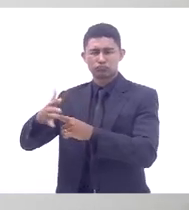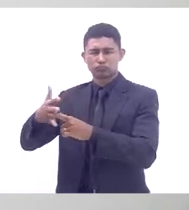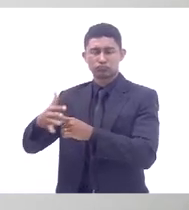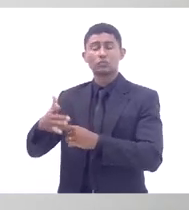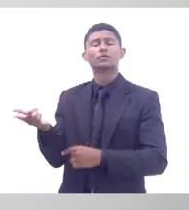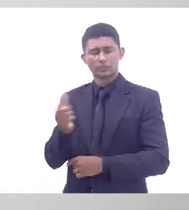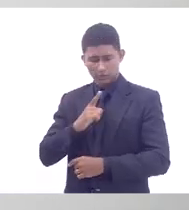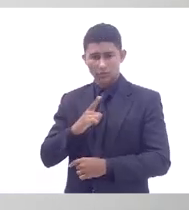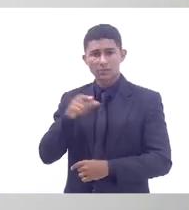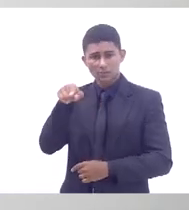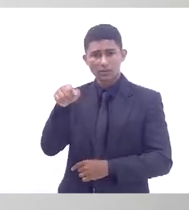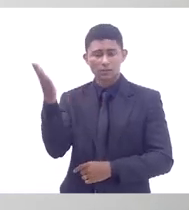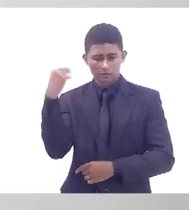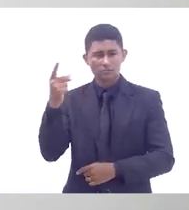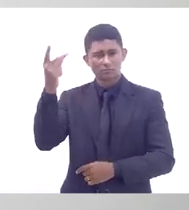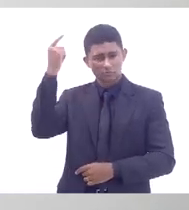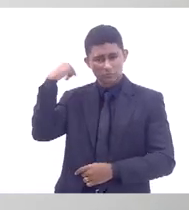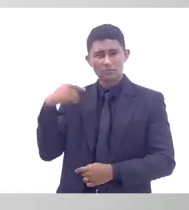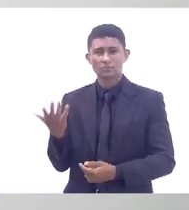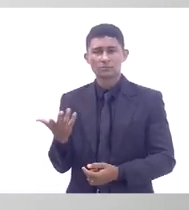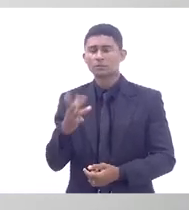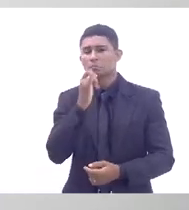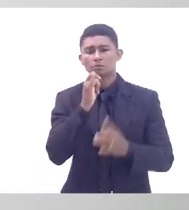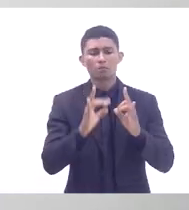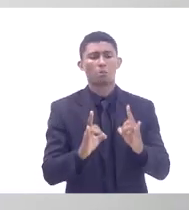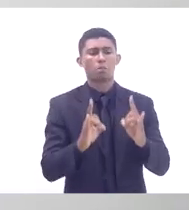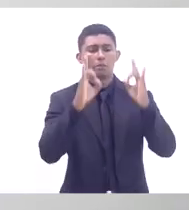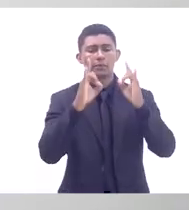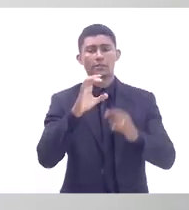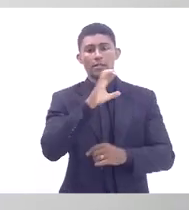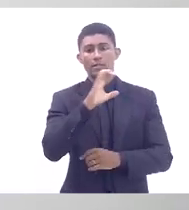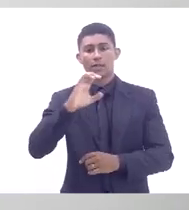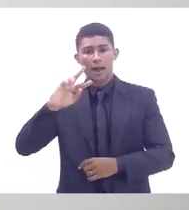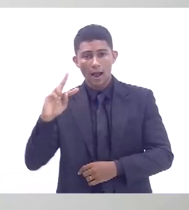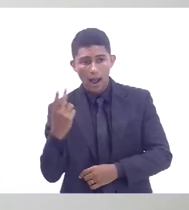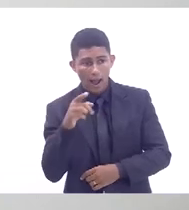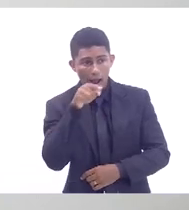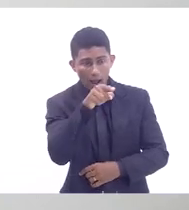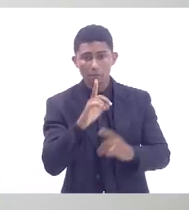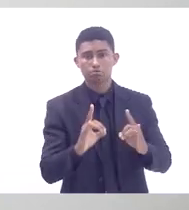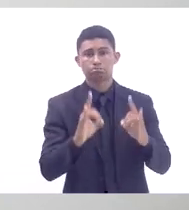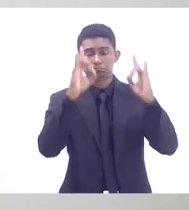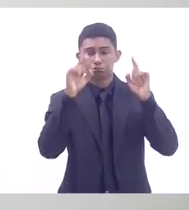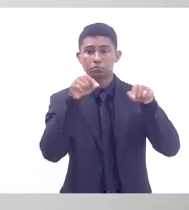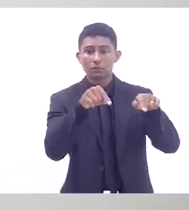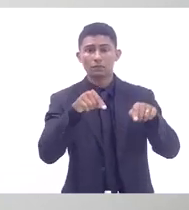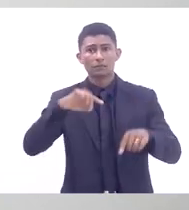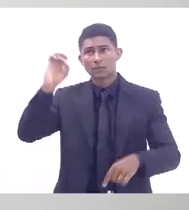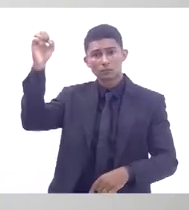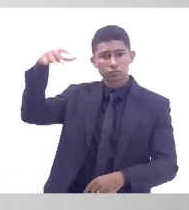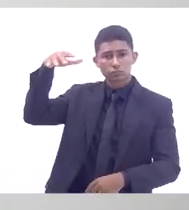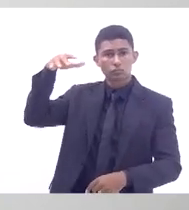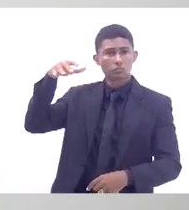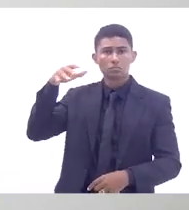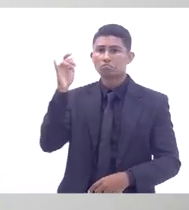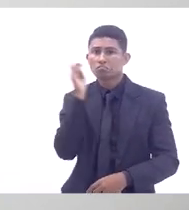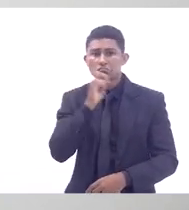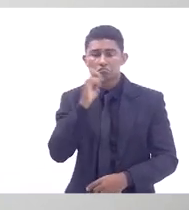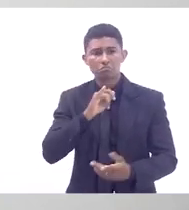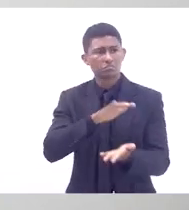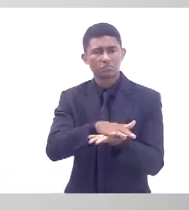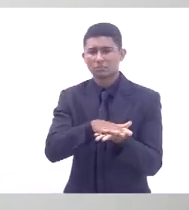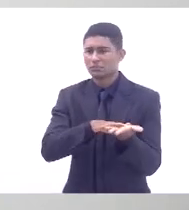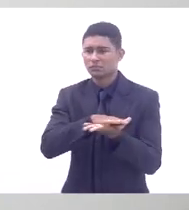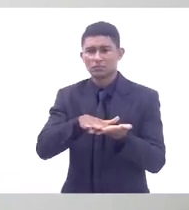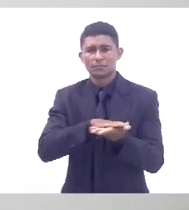né E então o prédio do cch ele não tem luz né Gia elétrica